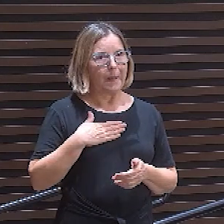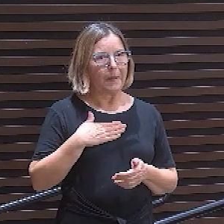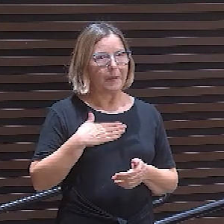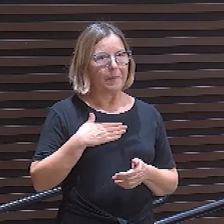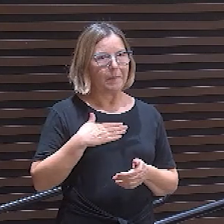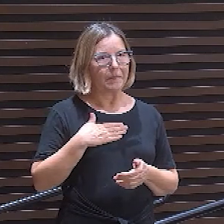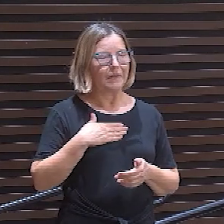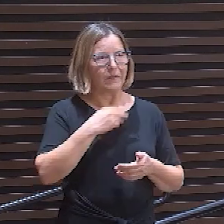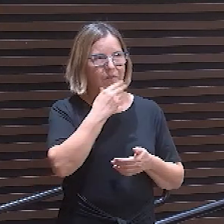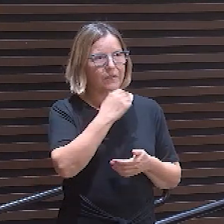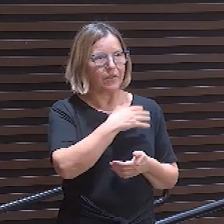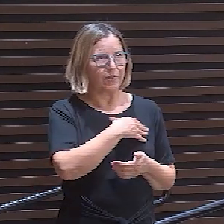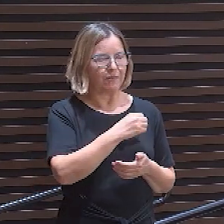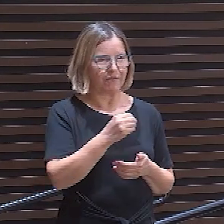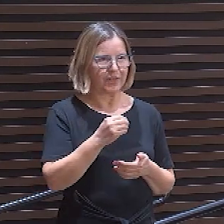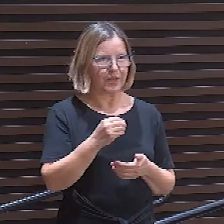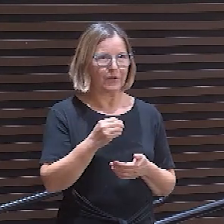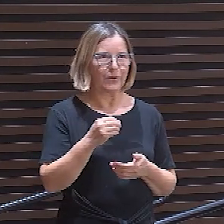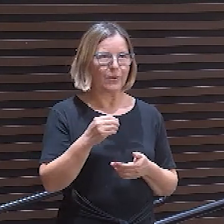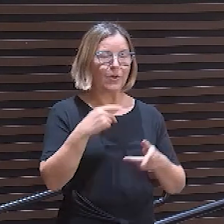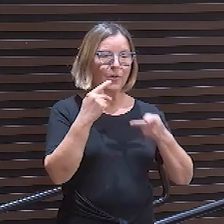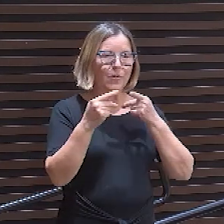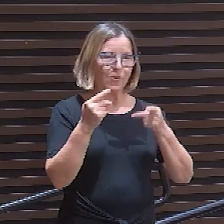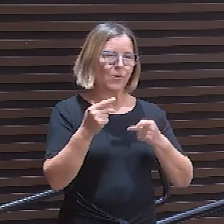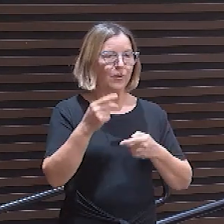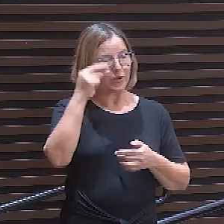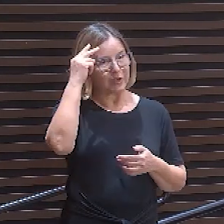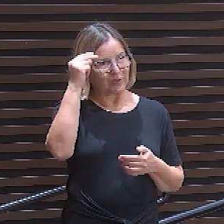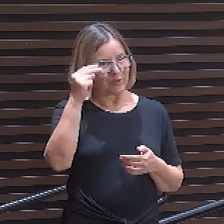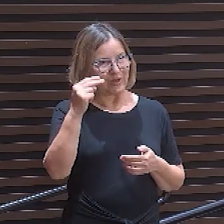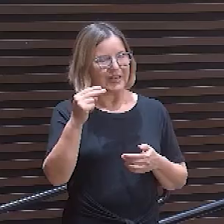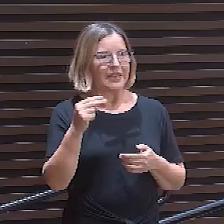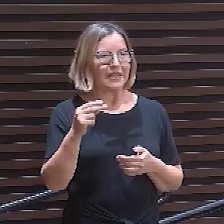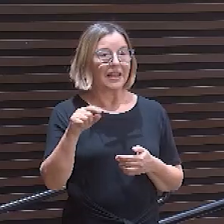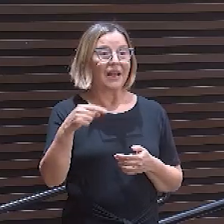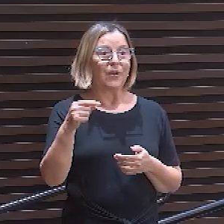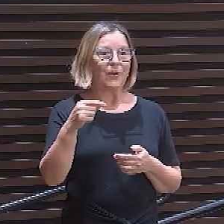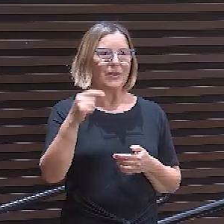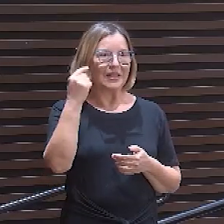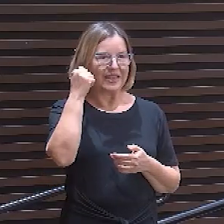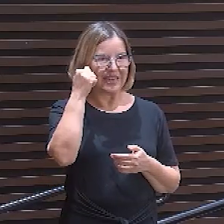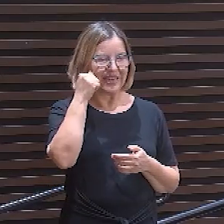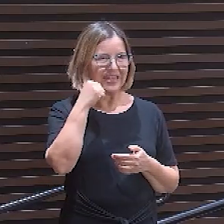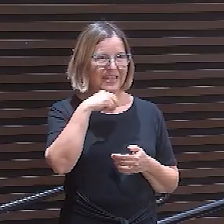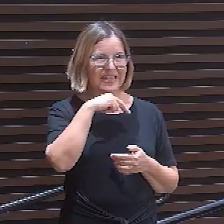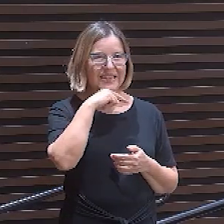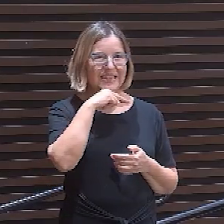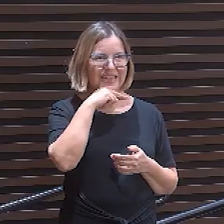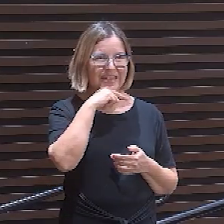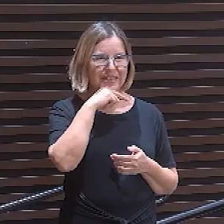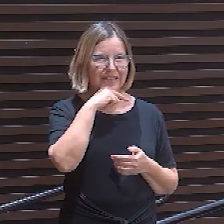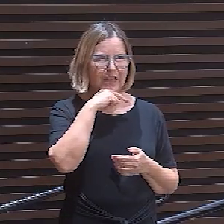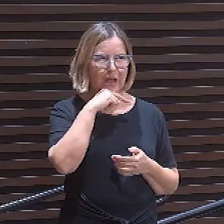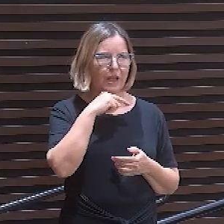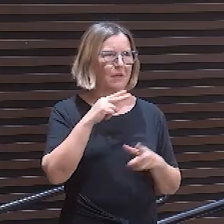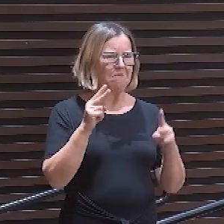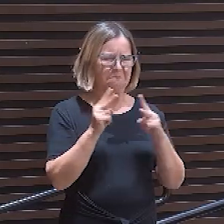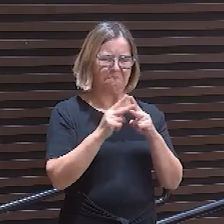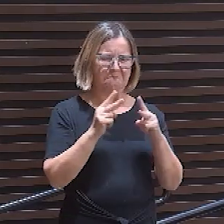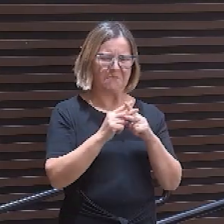brigou com alguém lá na escola. Ela teve um entrevero lá com uma